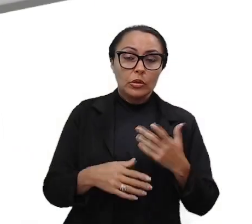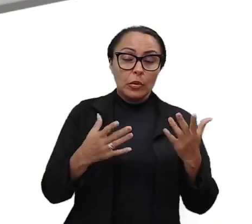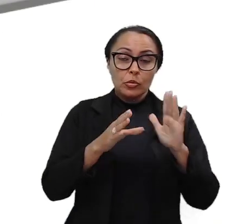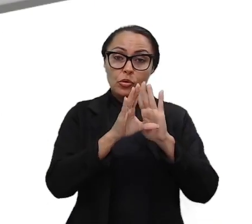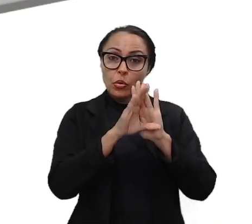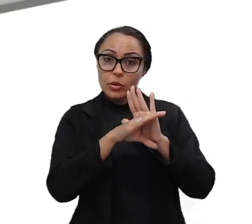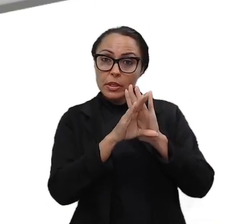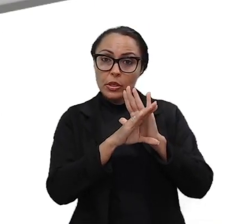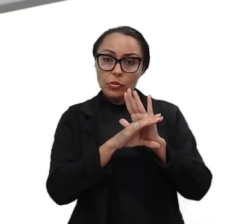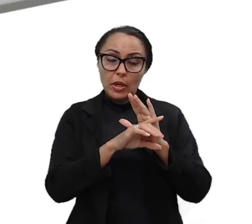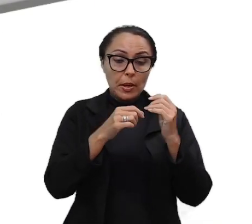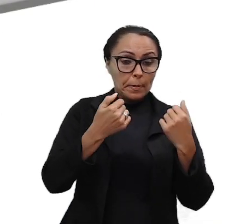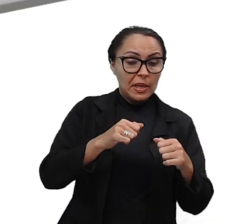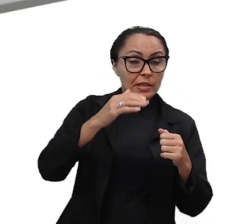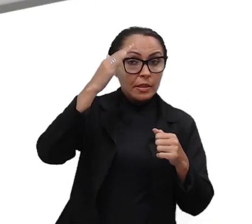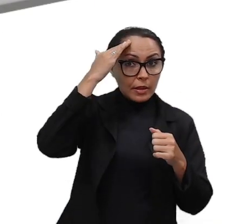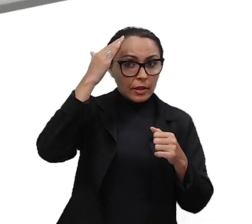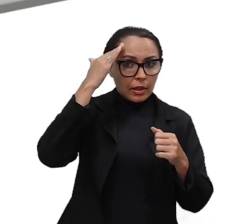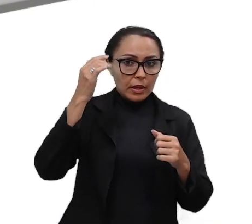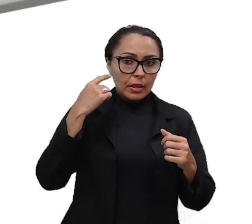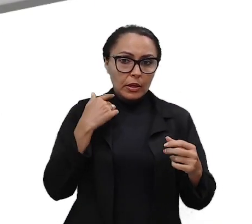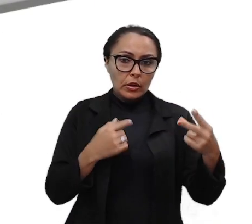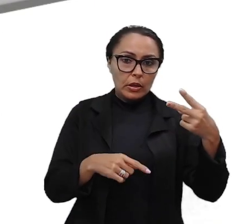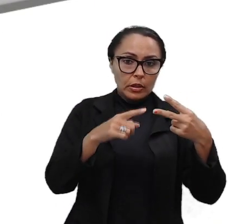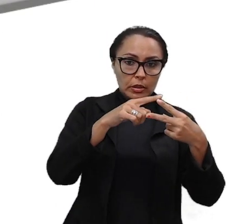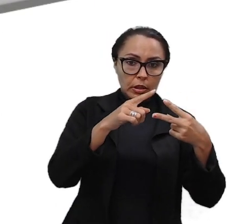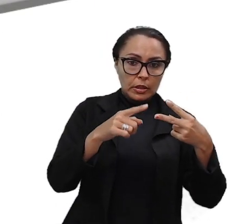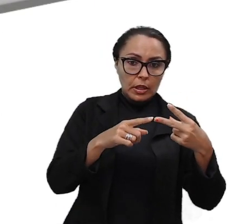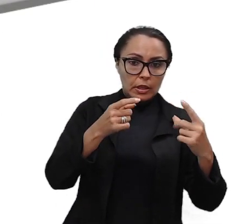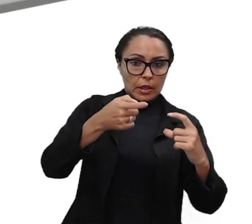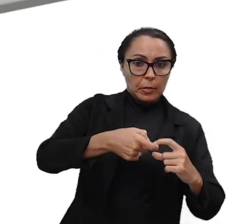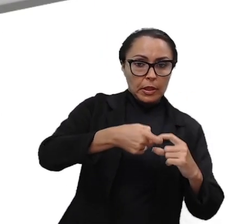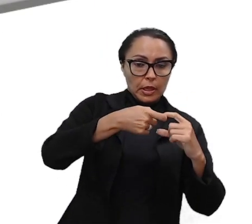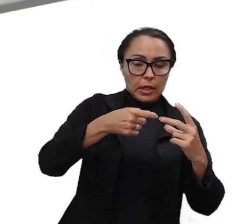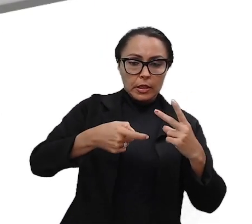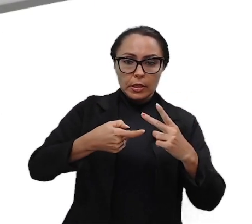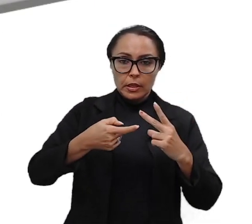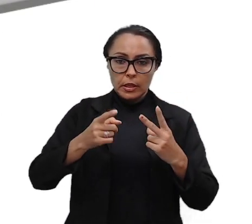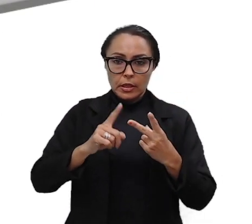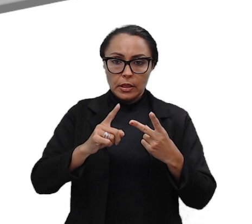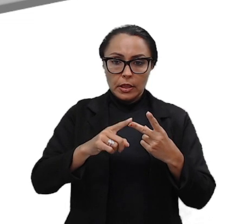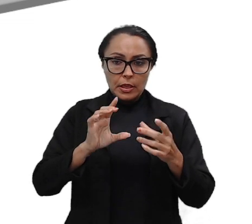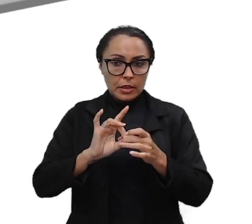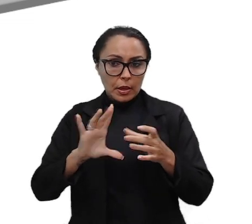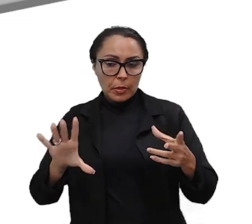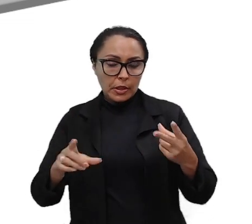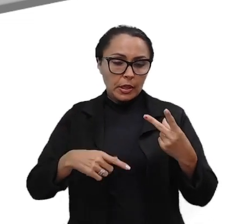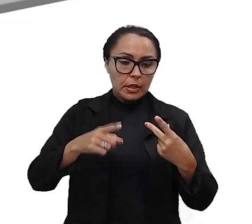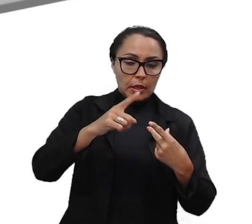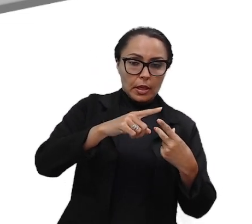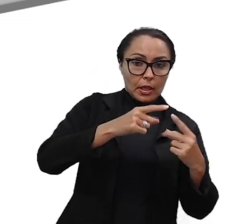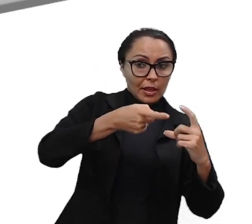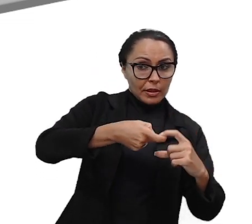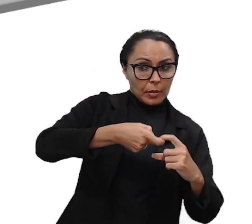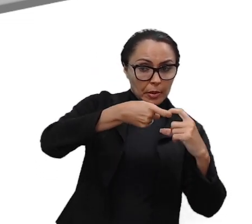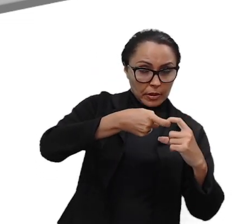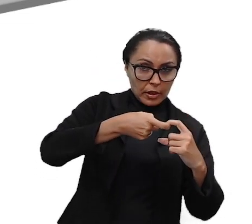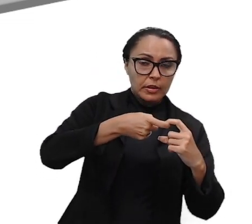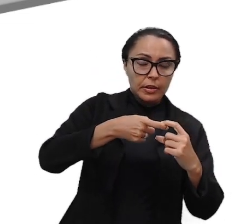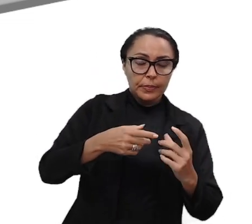conceitos que precisamos entender. Demanda dependente e demanda independente. Na demanda dependente, ela